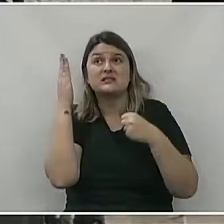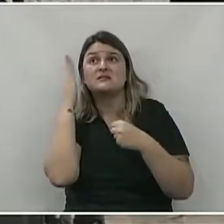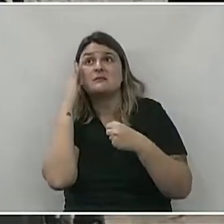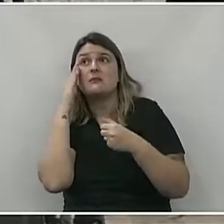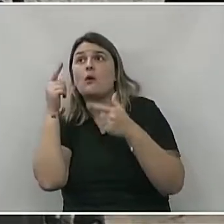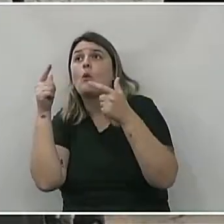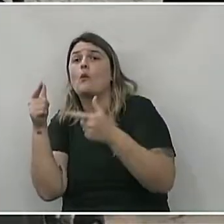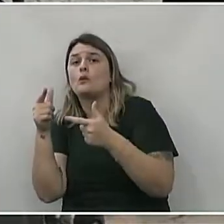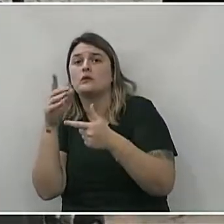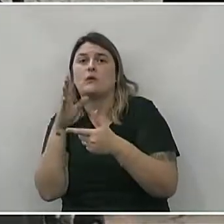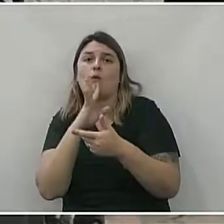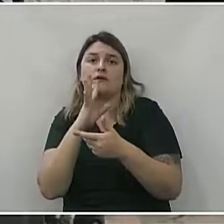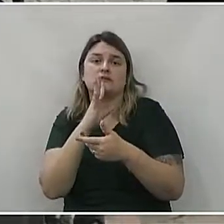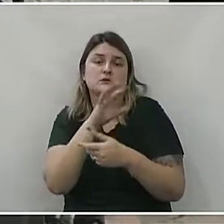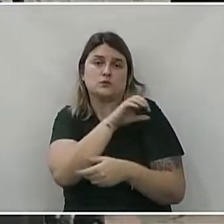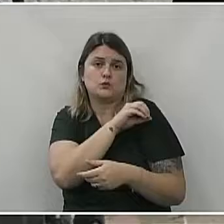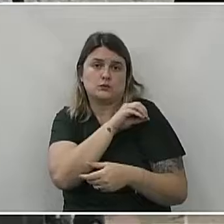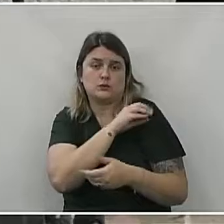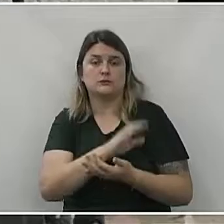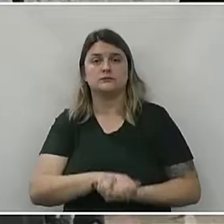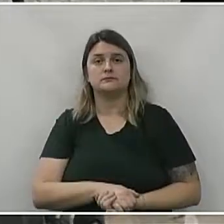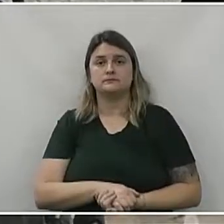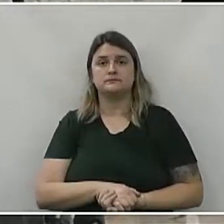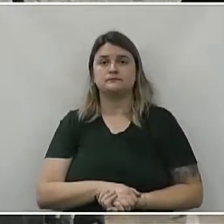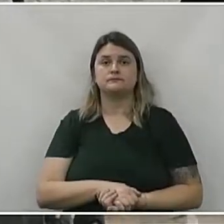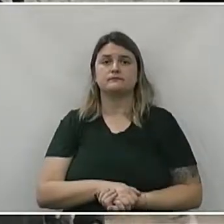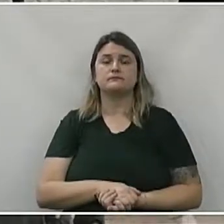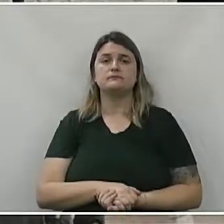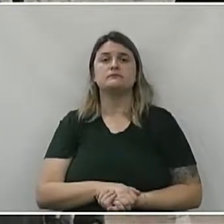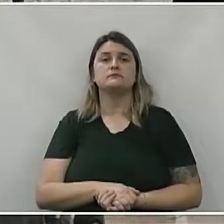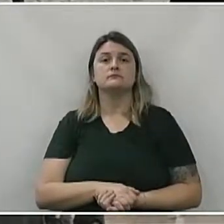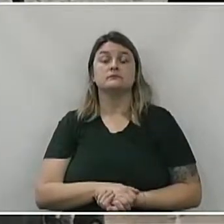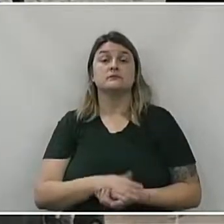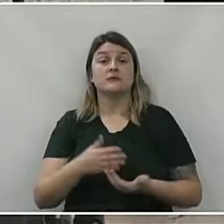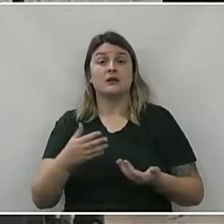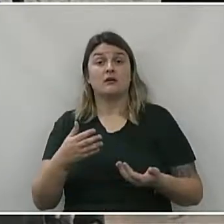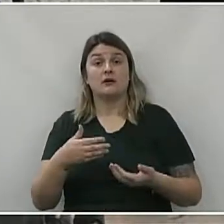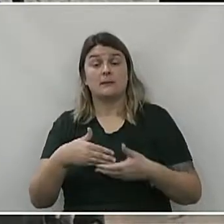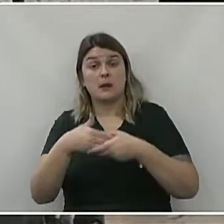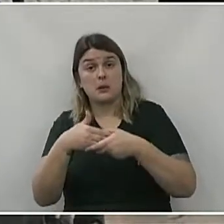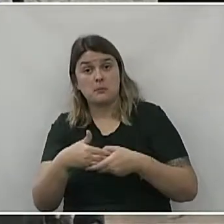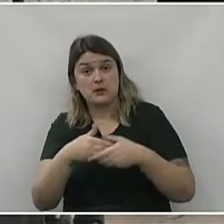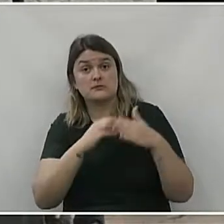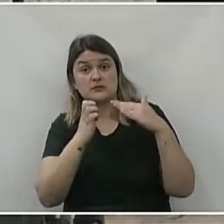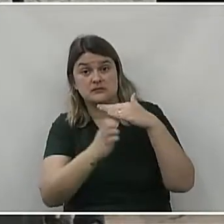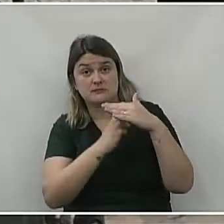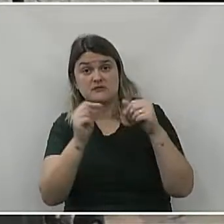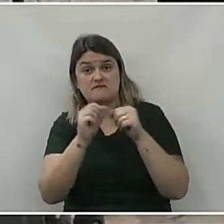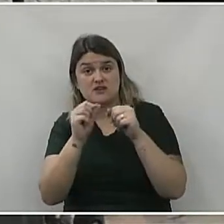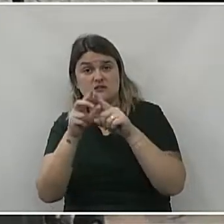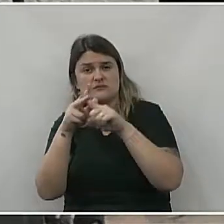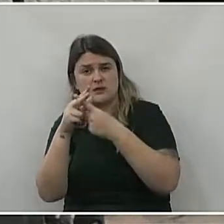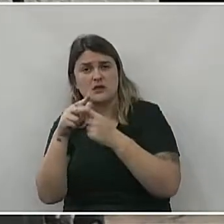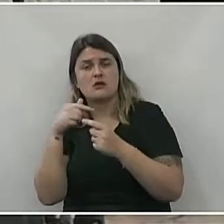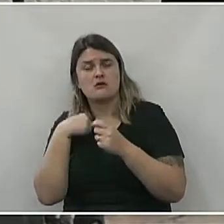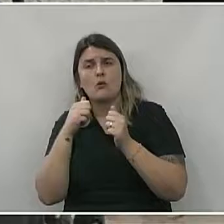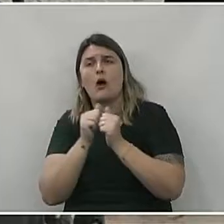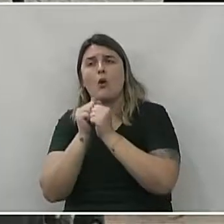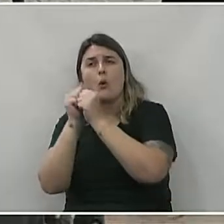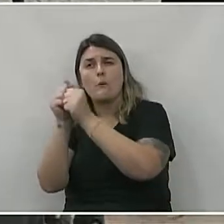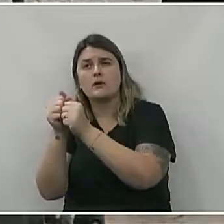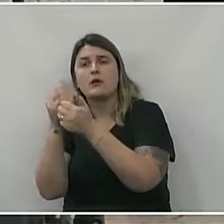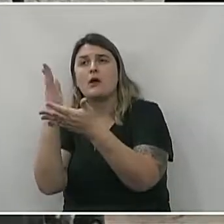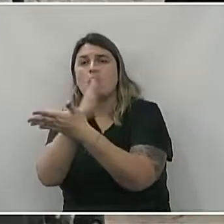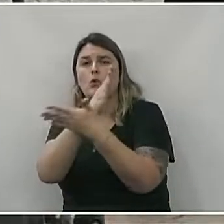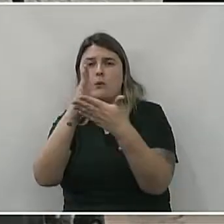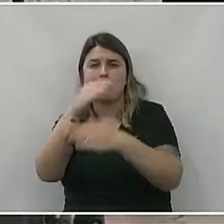fazer o trabalho. Mas quero também parabenizar a empresa que faz esse trabalho. Eu acompanhei a empresa em algumas